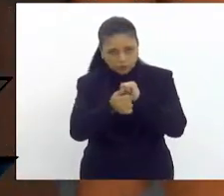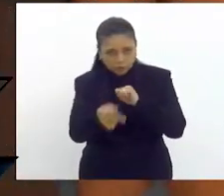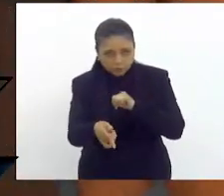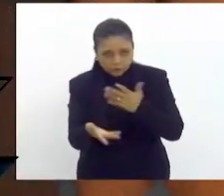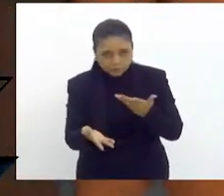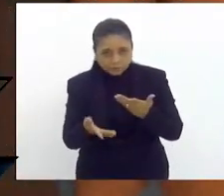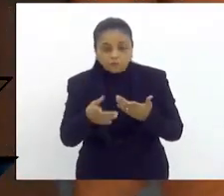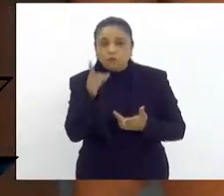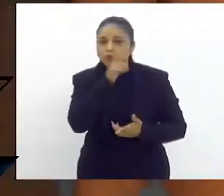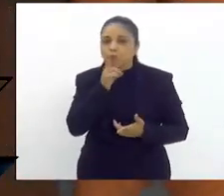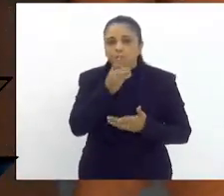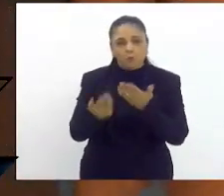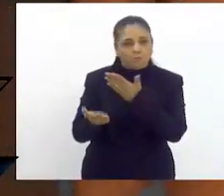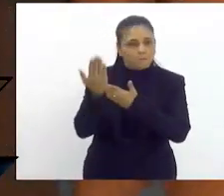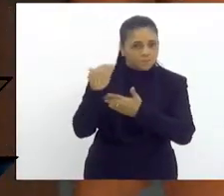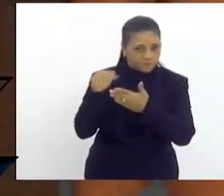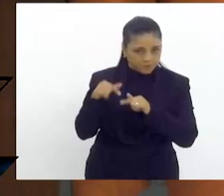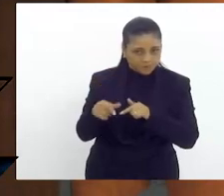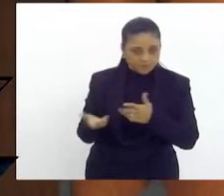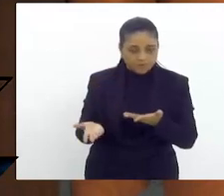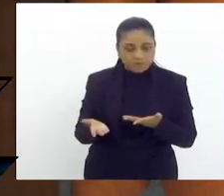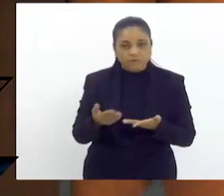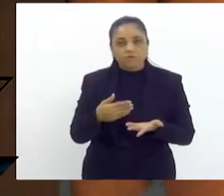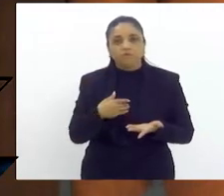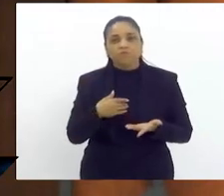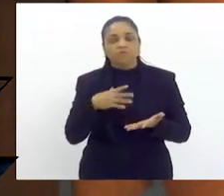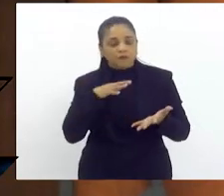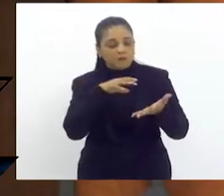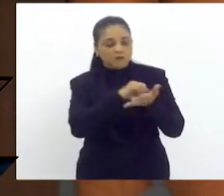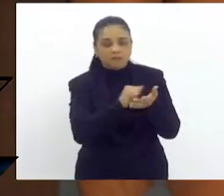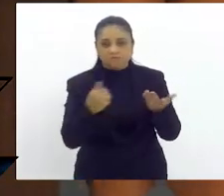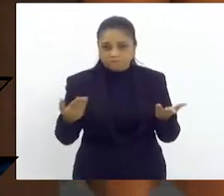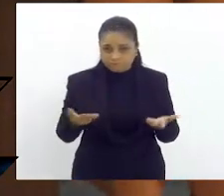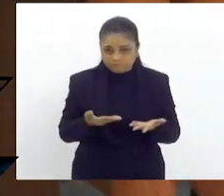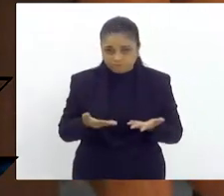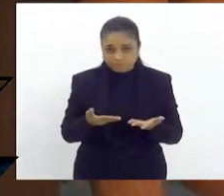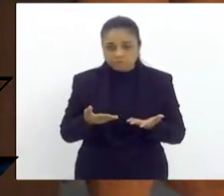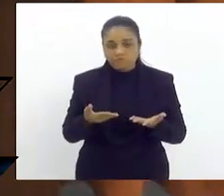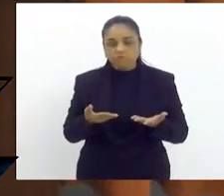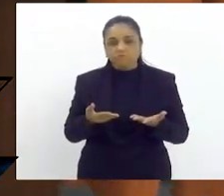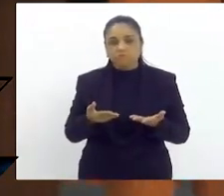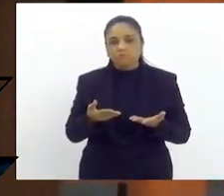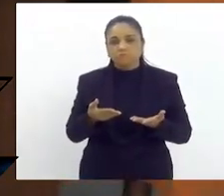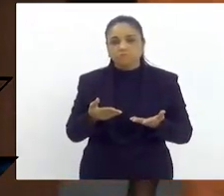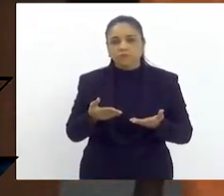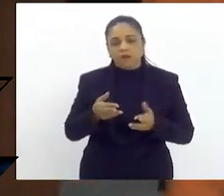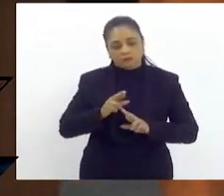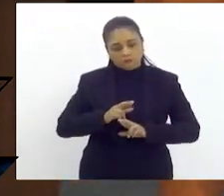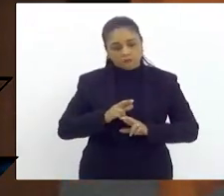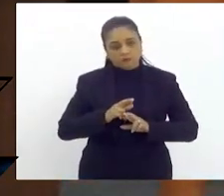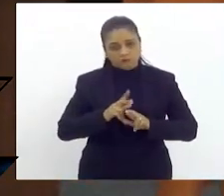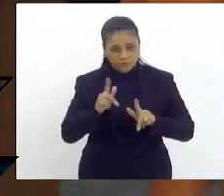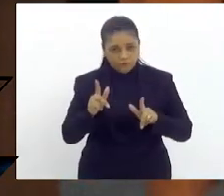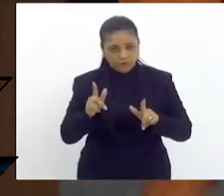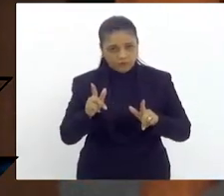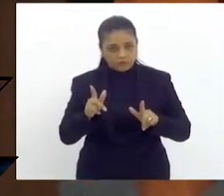domingo e eu queria para Além disso Presidente até para registrar que de diferenciada